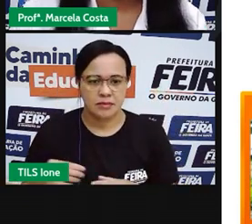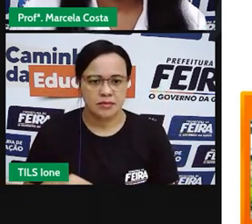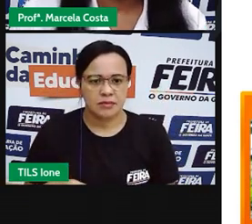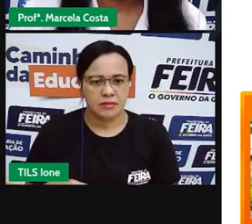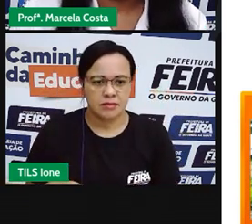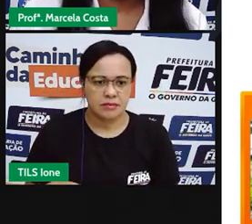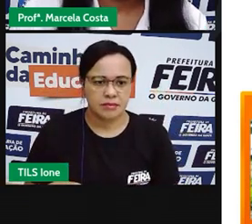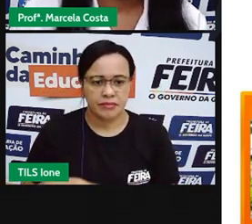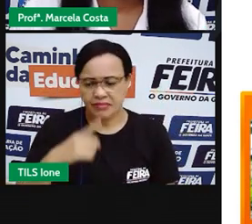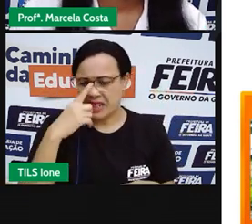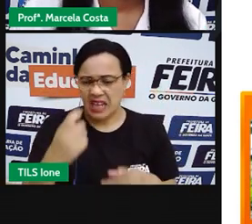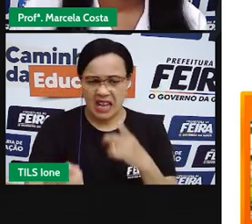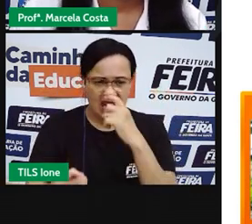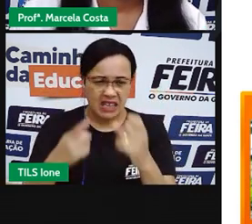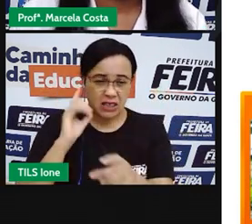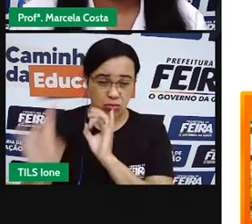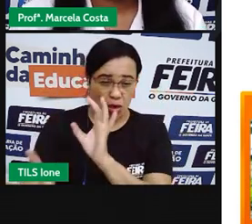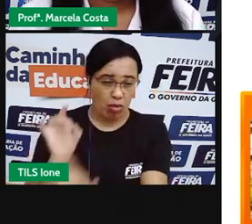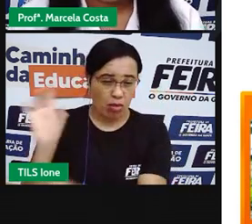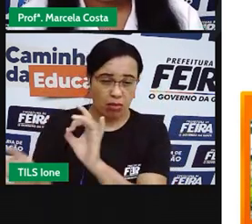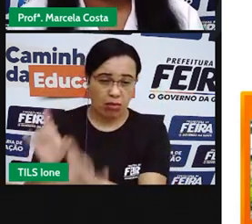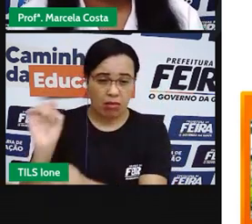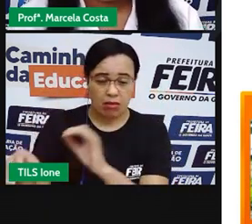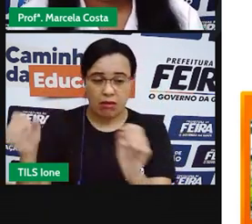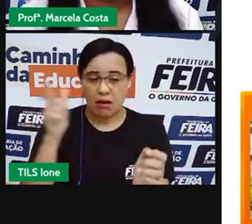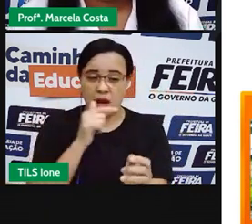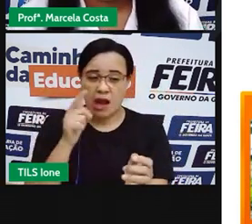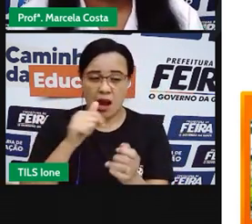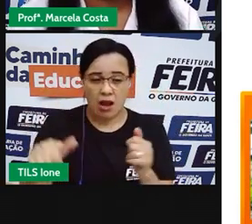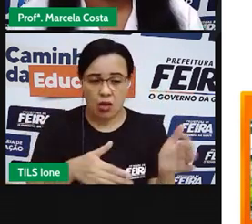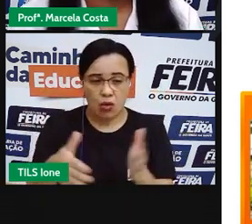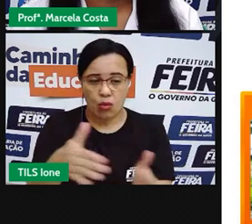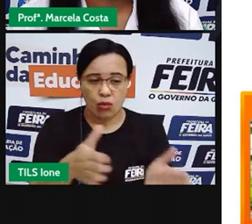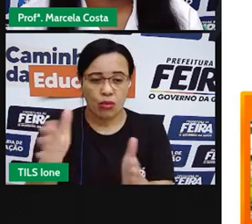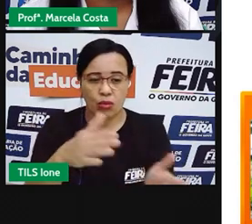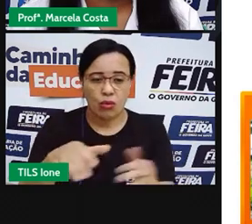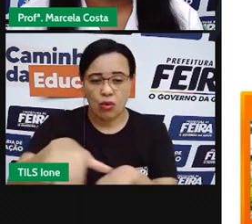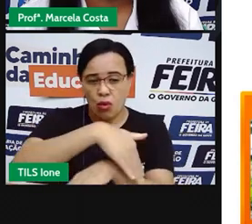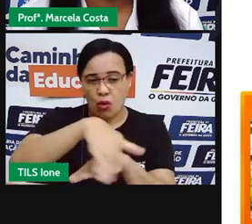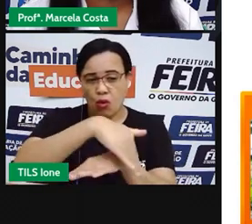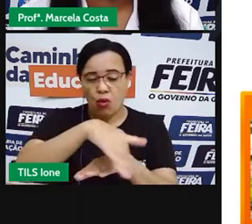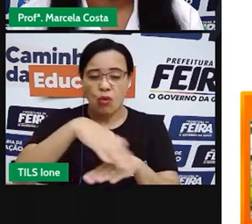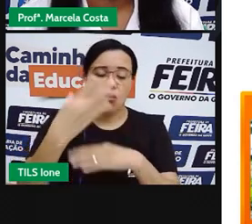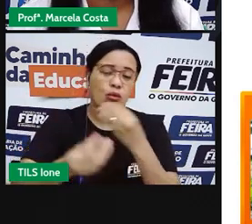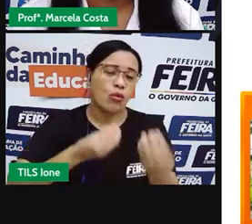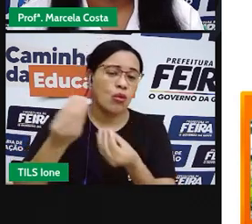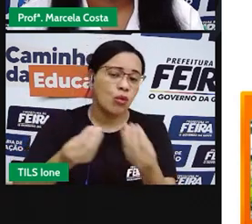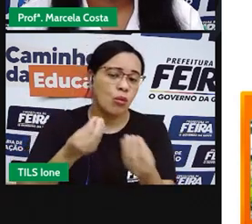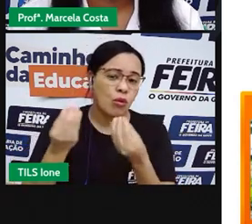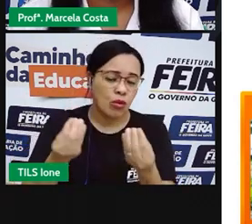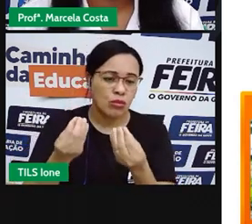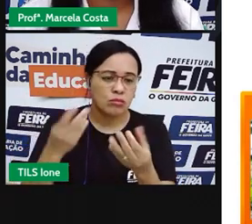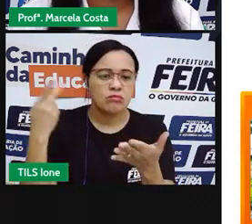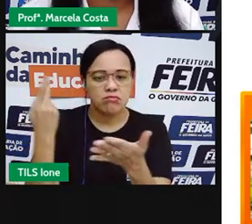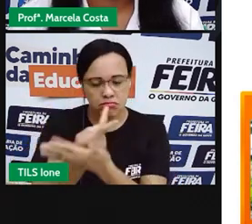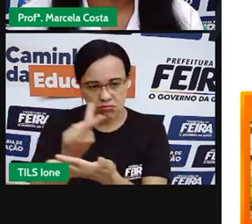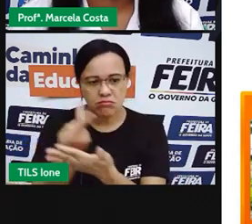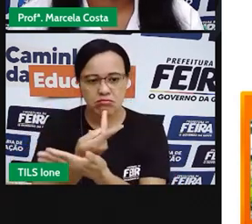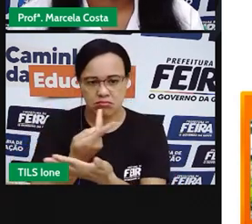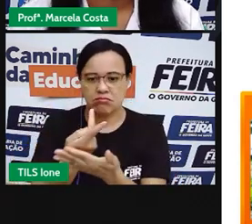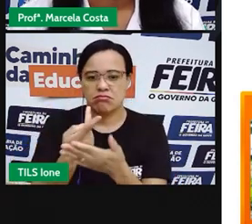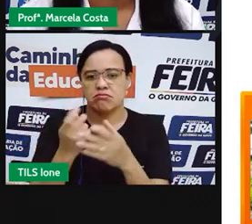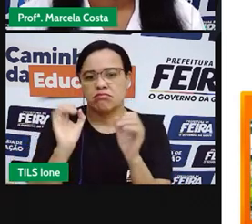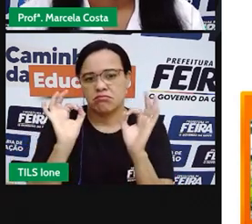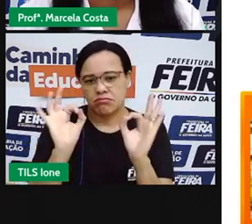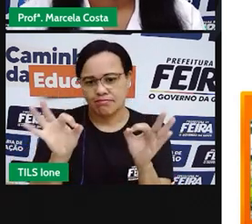Deixar lixo nos rios, deixar lixo espalhado pela rua. É um comportamento incorreto.